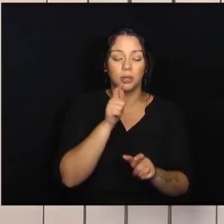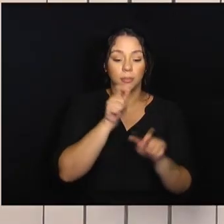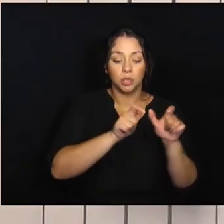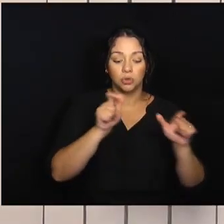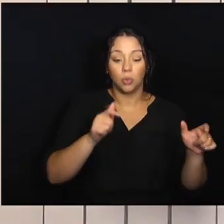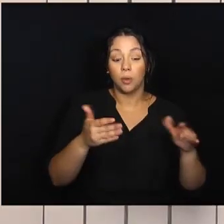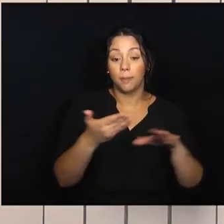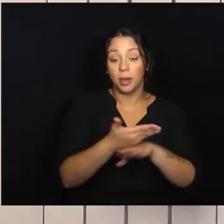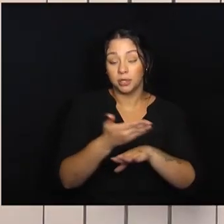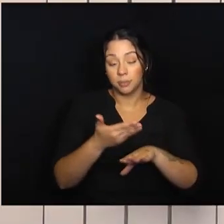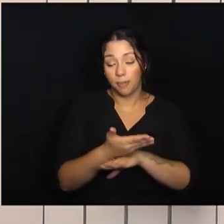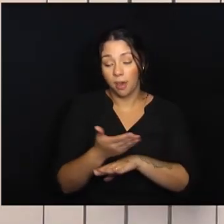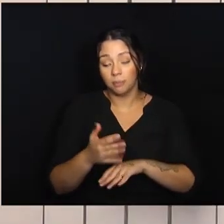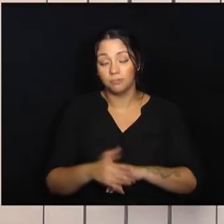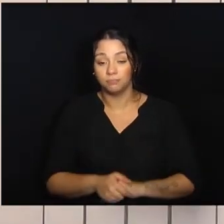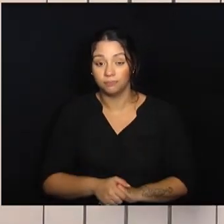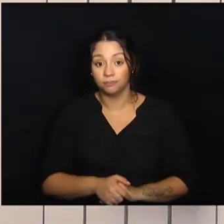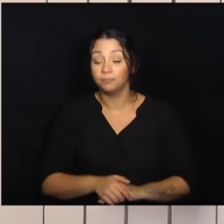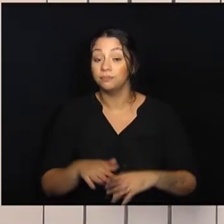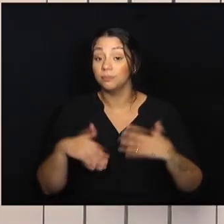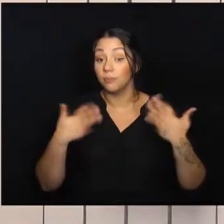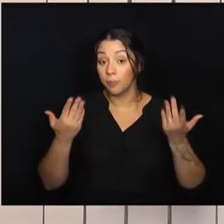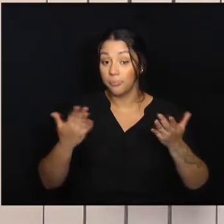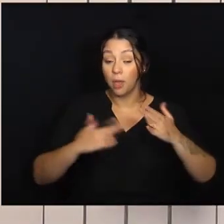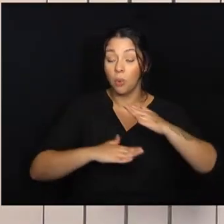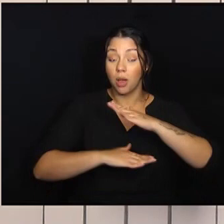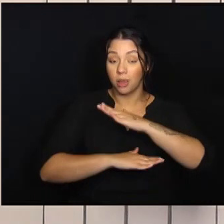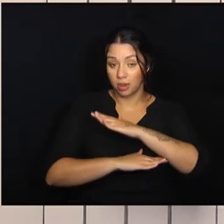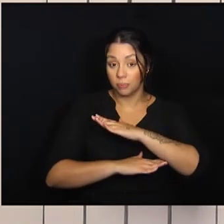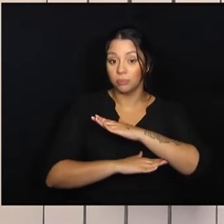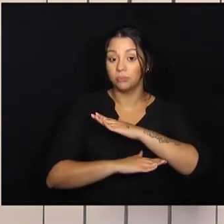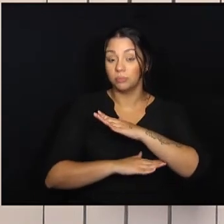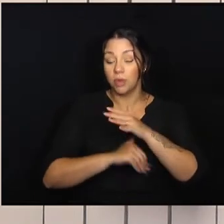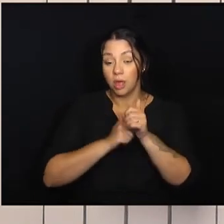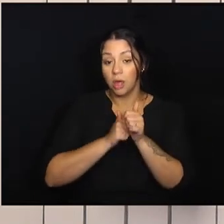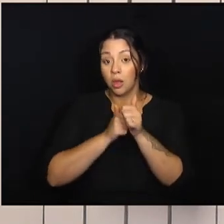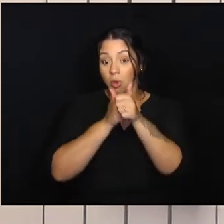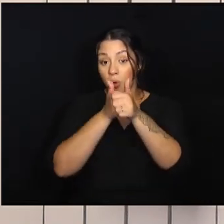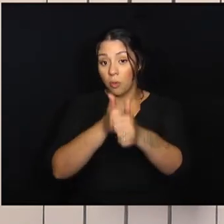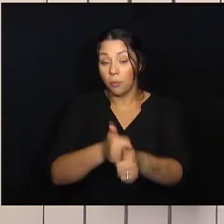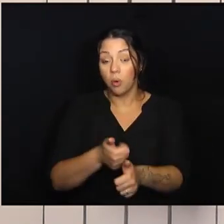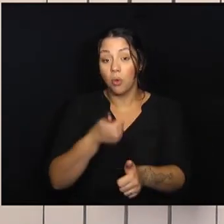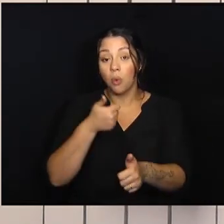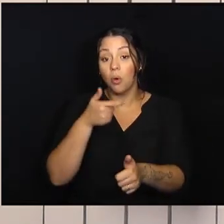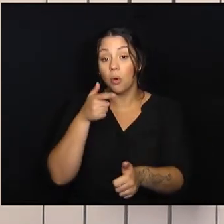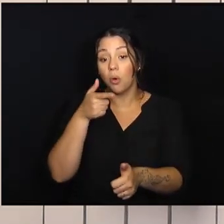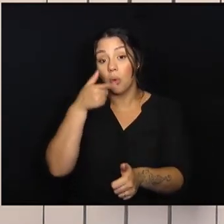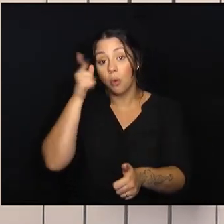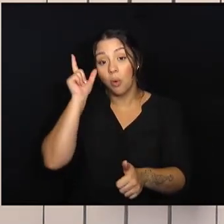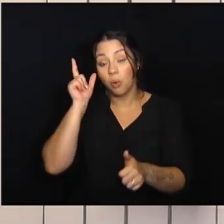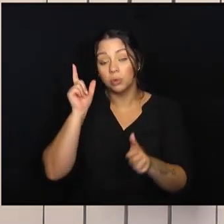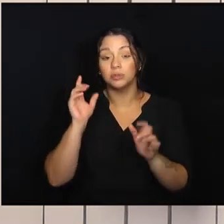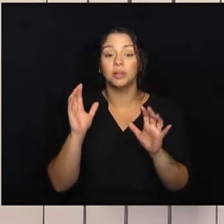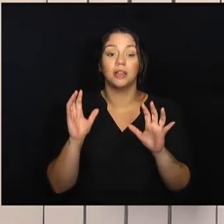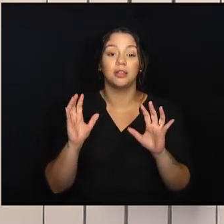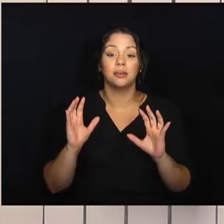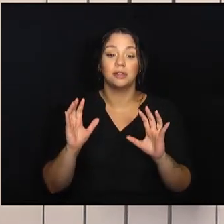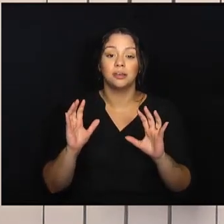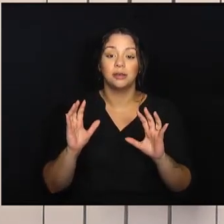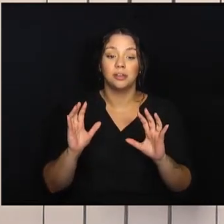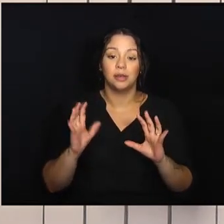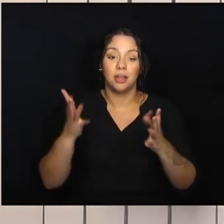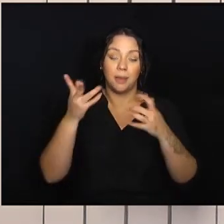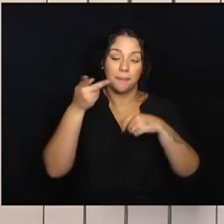E a Câmara Municipal acompanhou ontem o evento de lançamento da Taça das Favelas